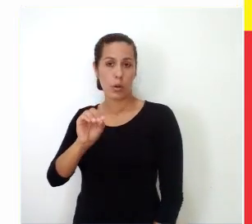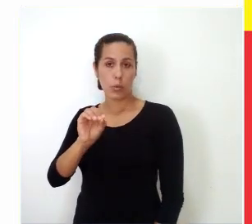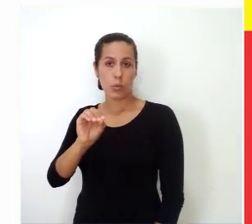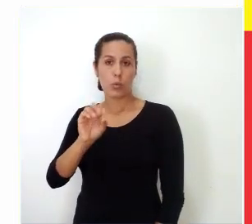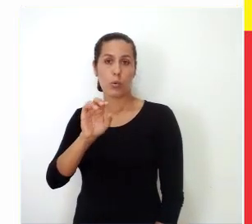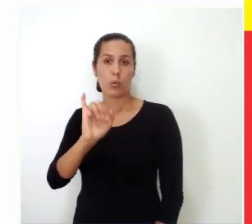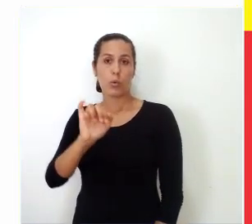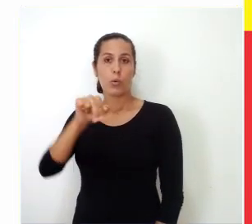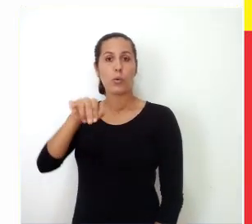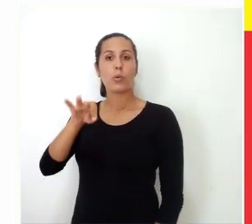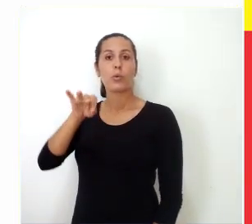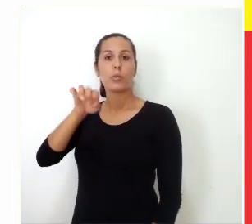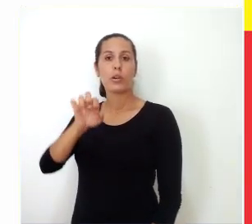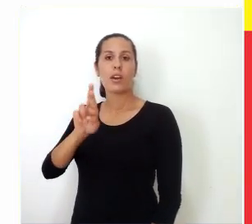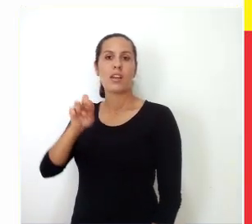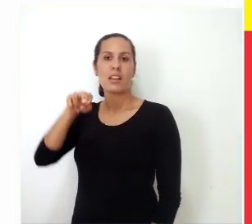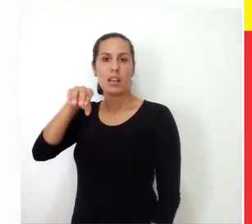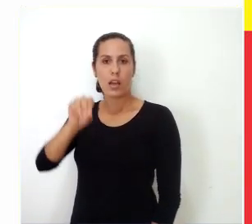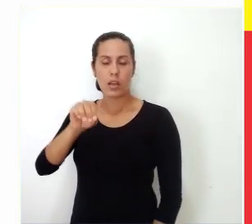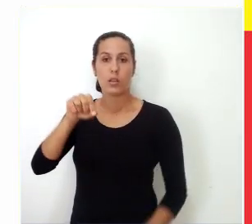interno. Temperaturas